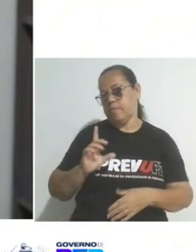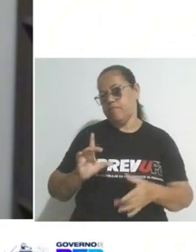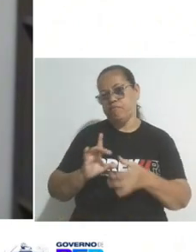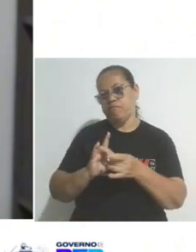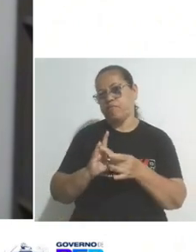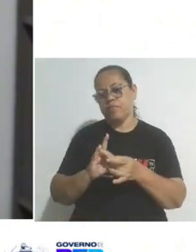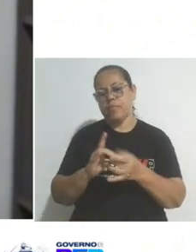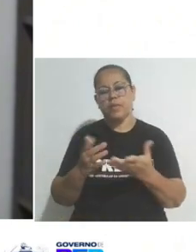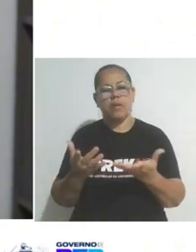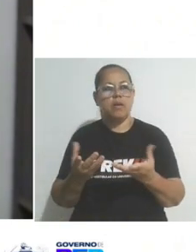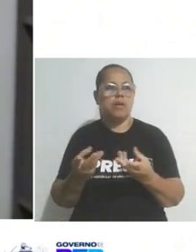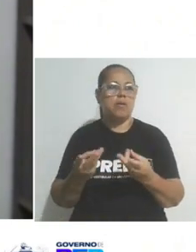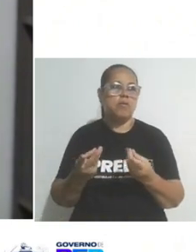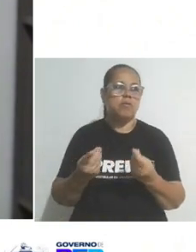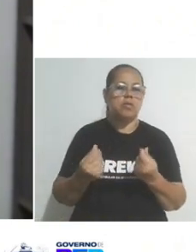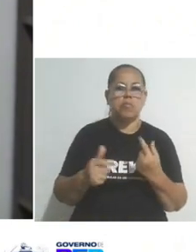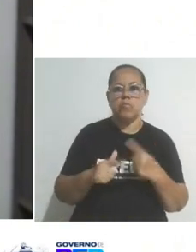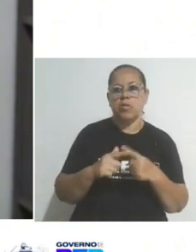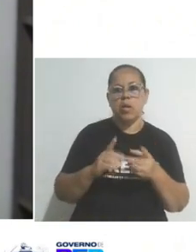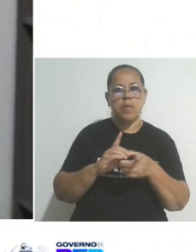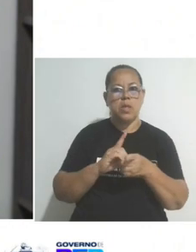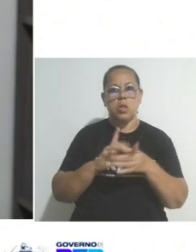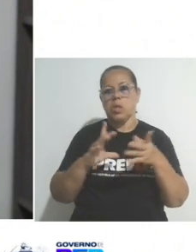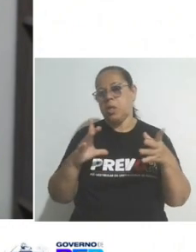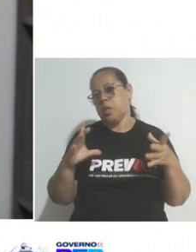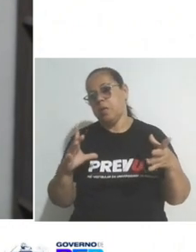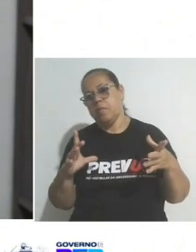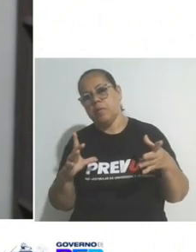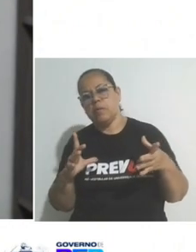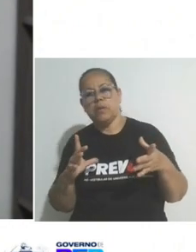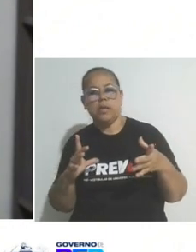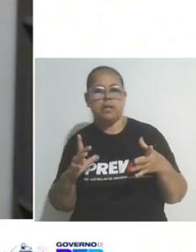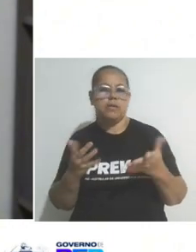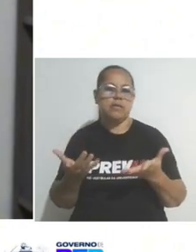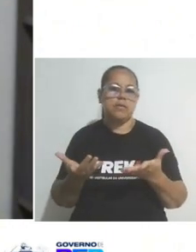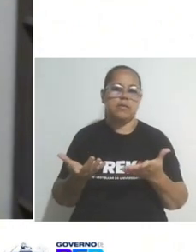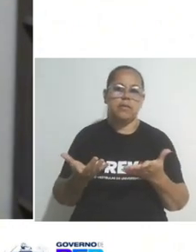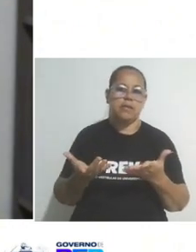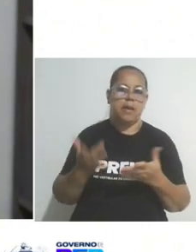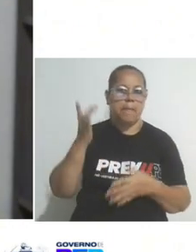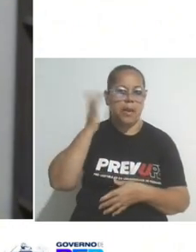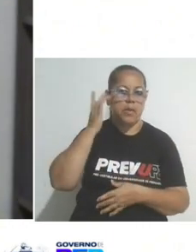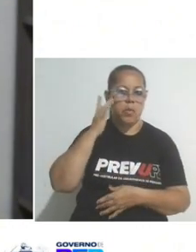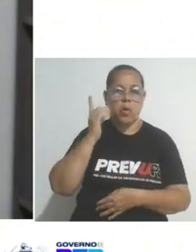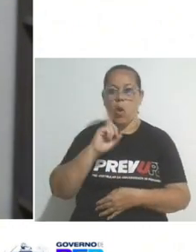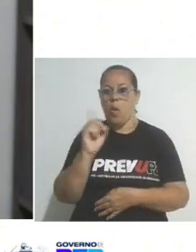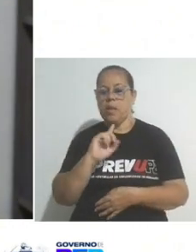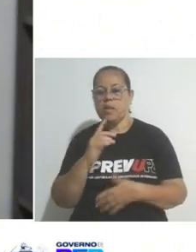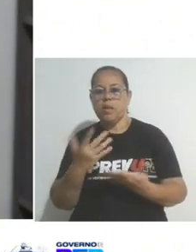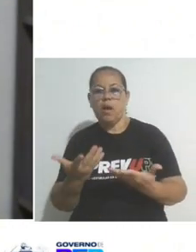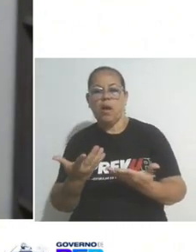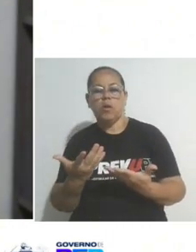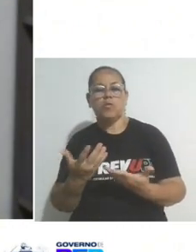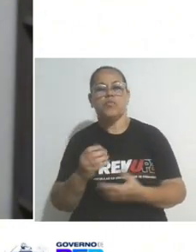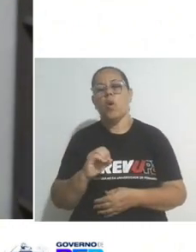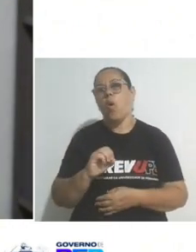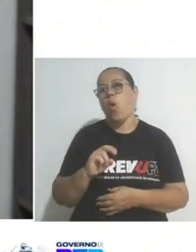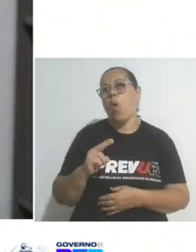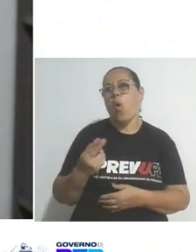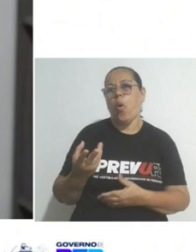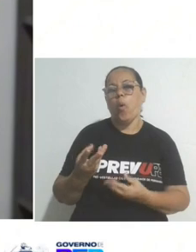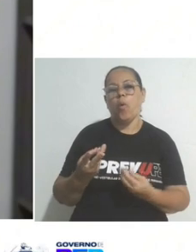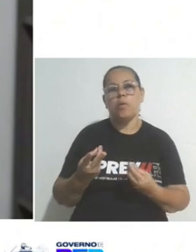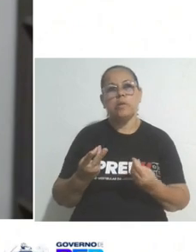ao fato de ter uma democracia madura ou imatura ou imatura ou de ter